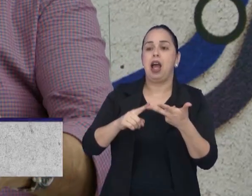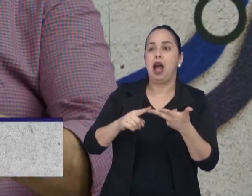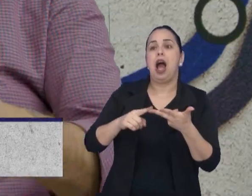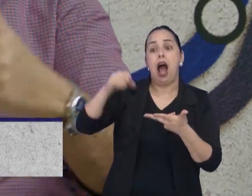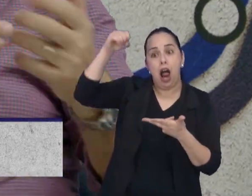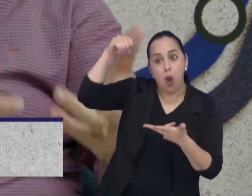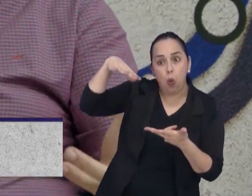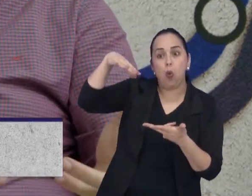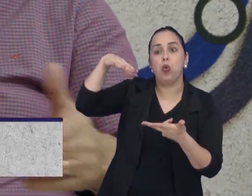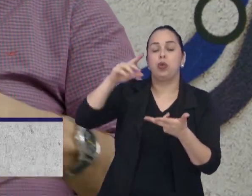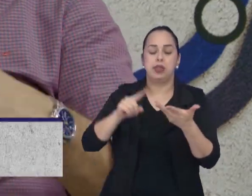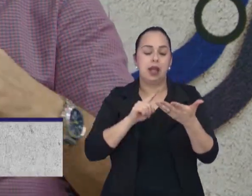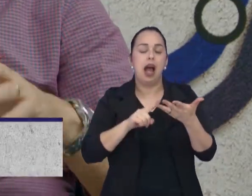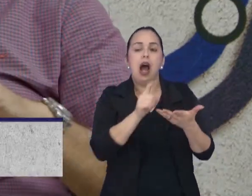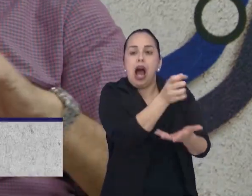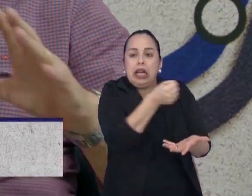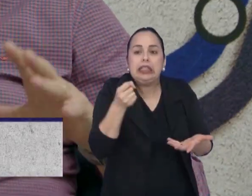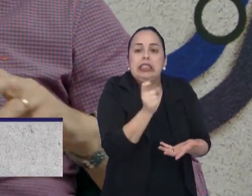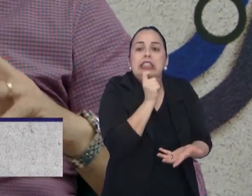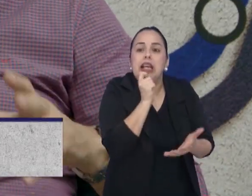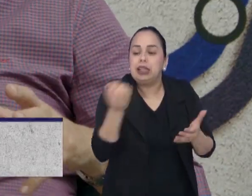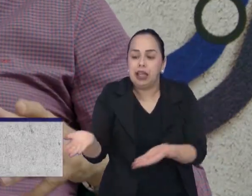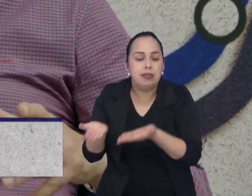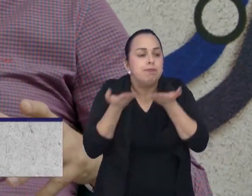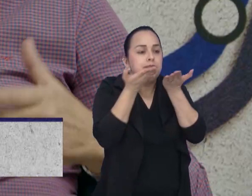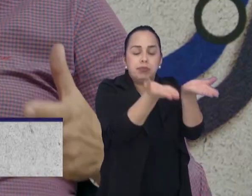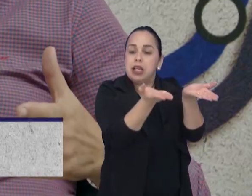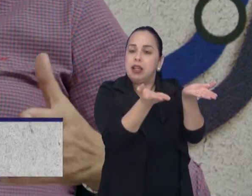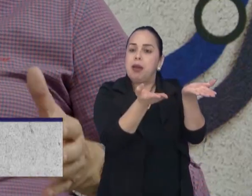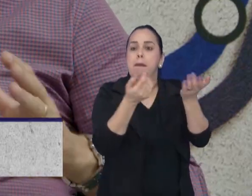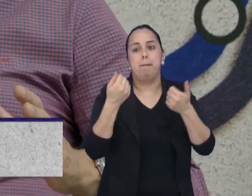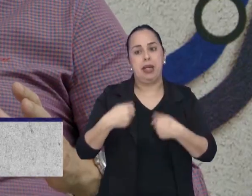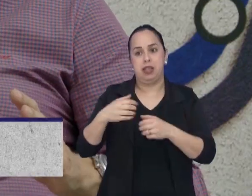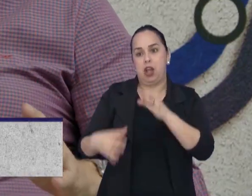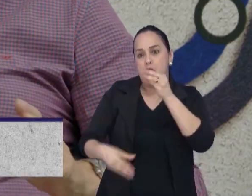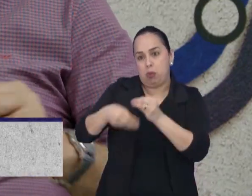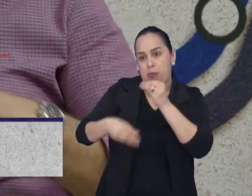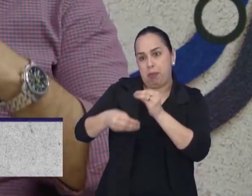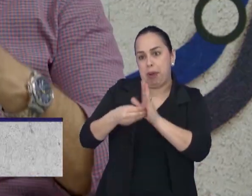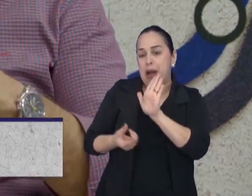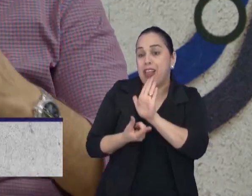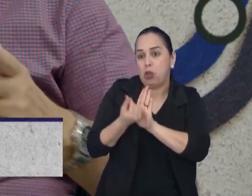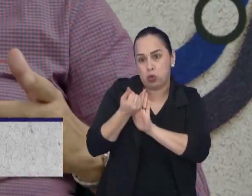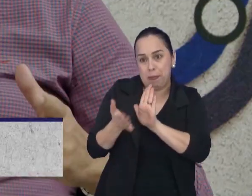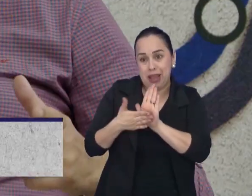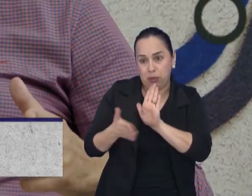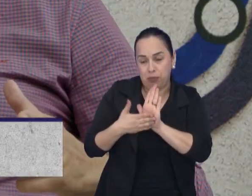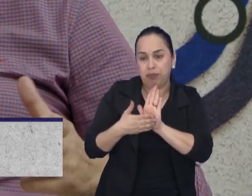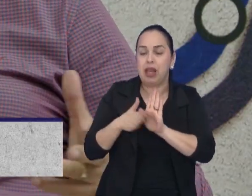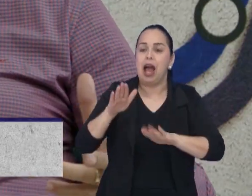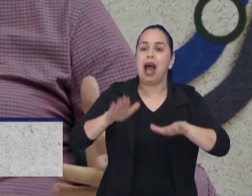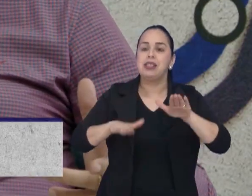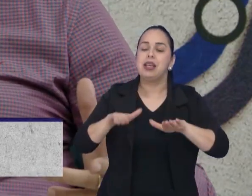que você vai gastar para congelar, enfim, tudo isso tem que entrar nessa conta, não pode esquecer, senão às vezes você está